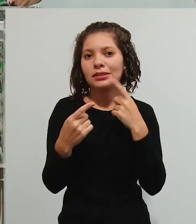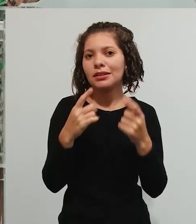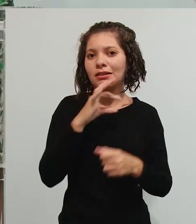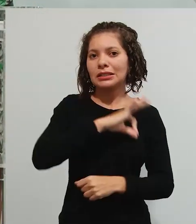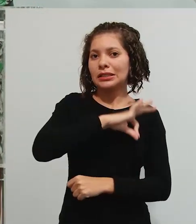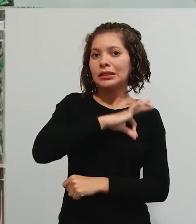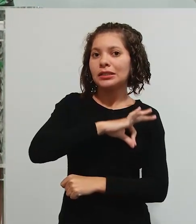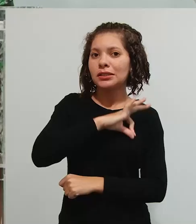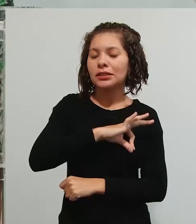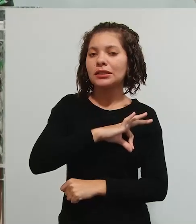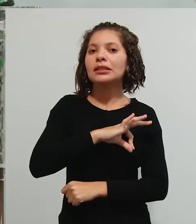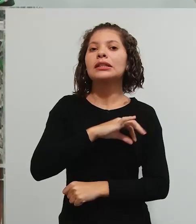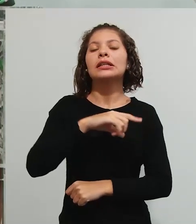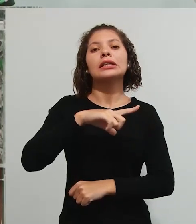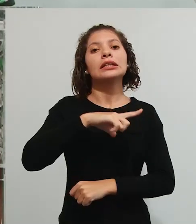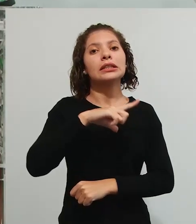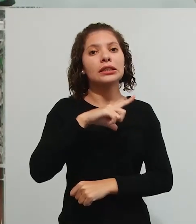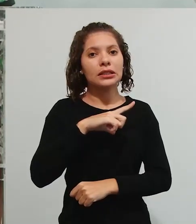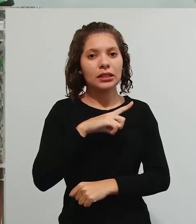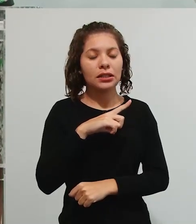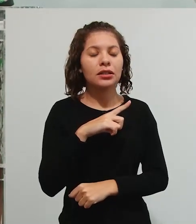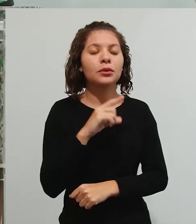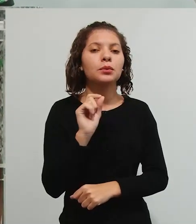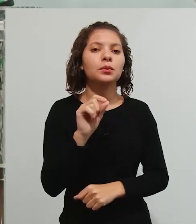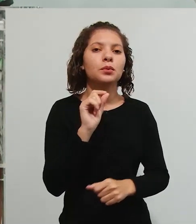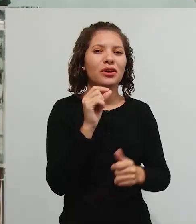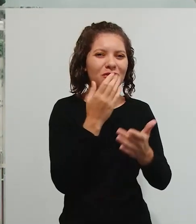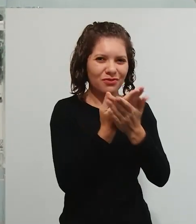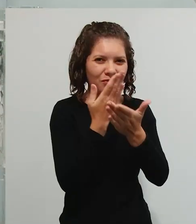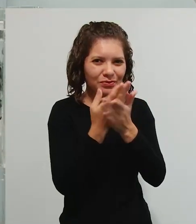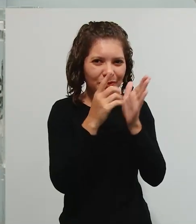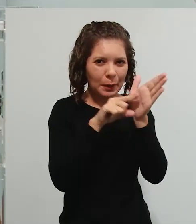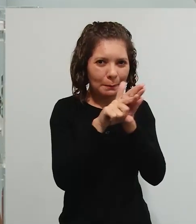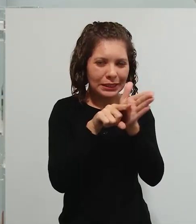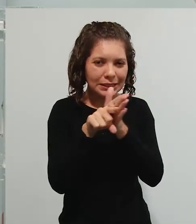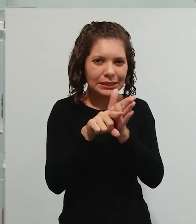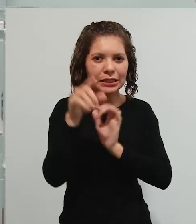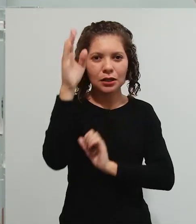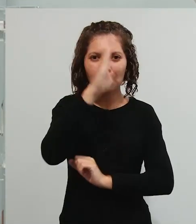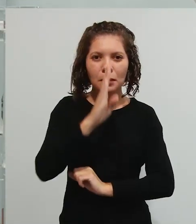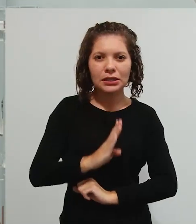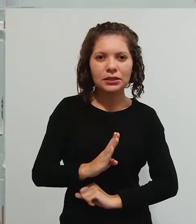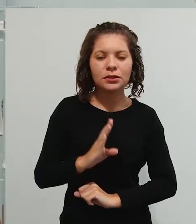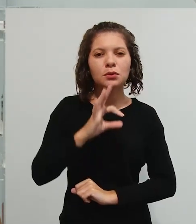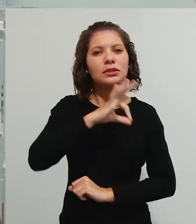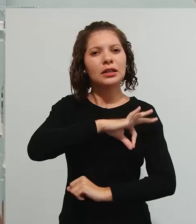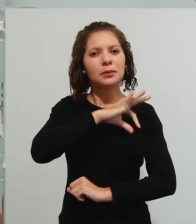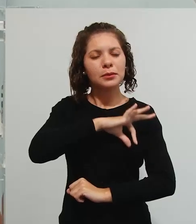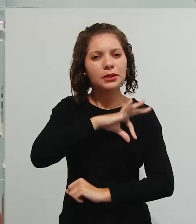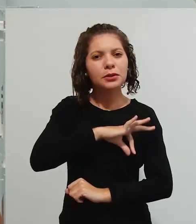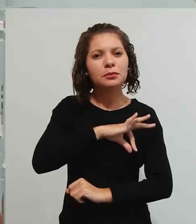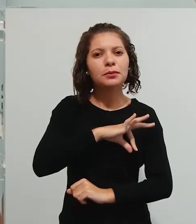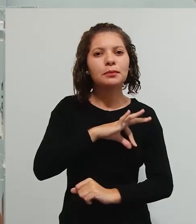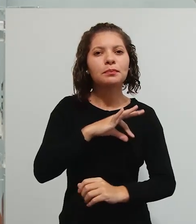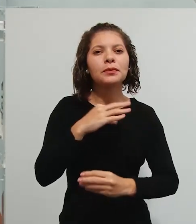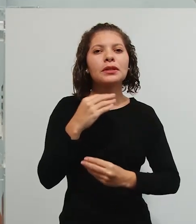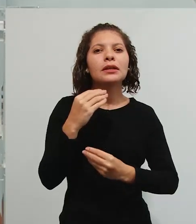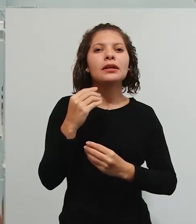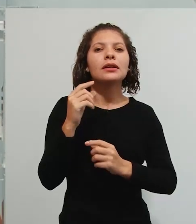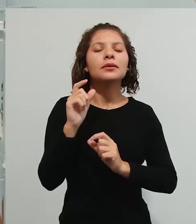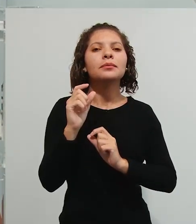com calma, tem no roteiro também. É direito do trabalhador perceber